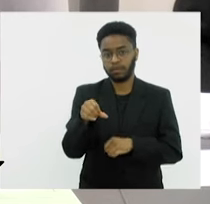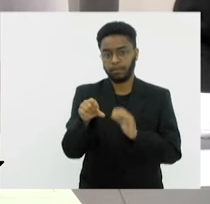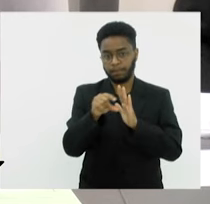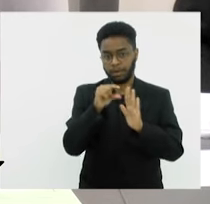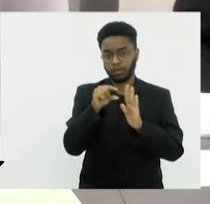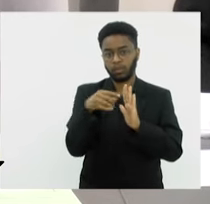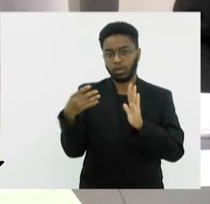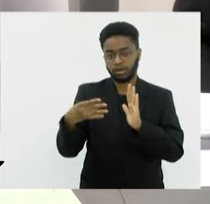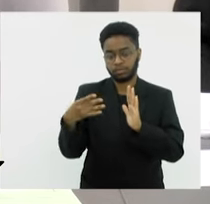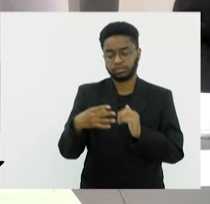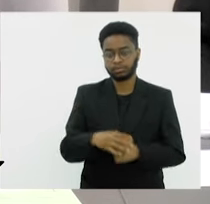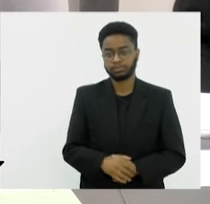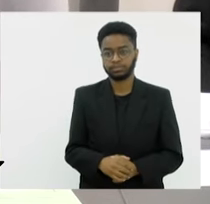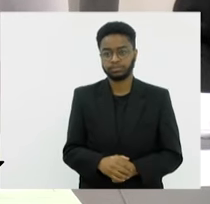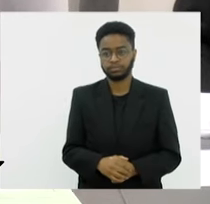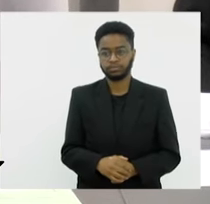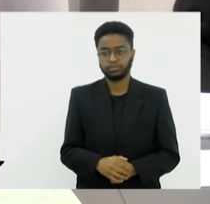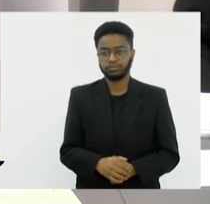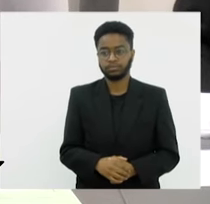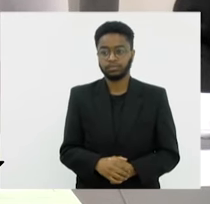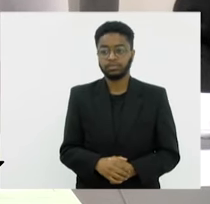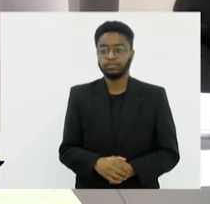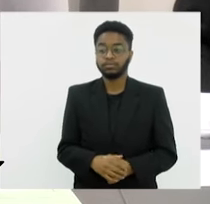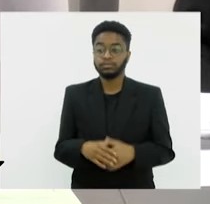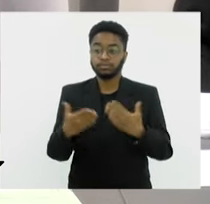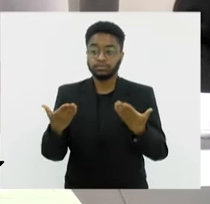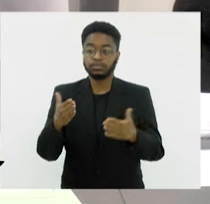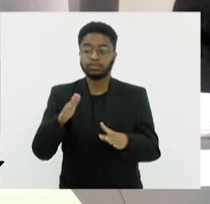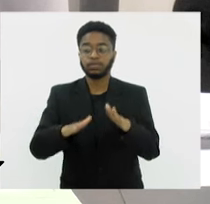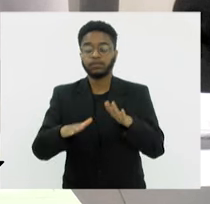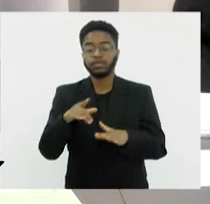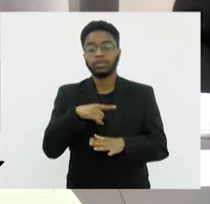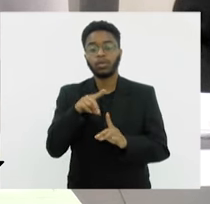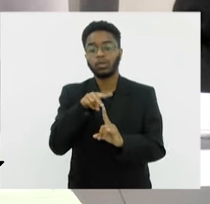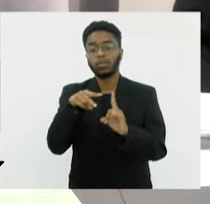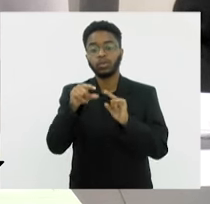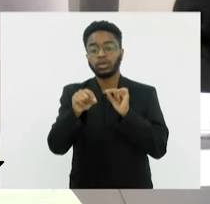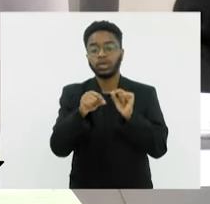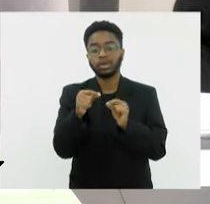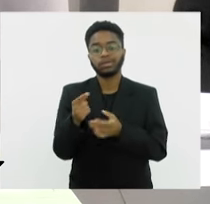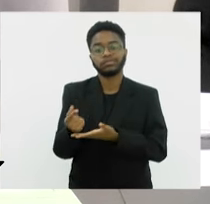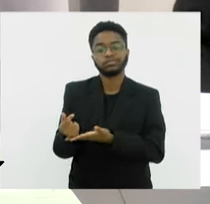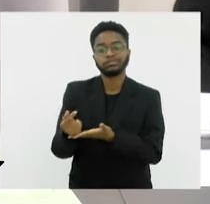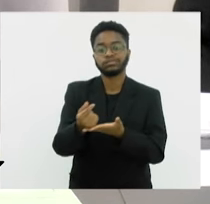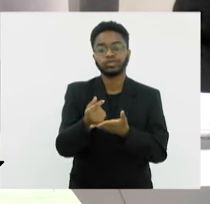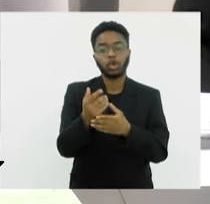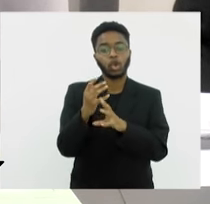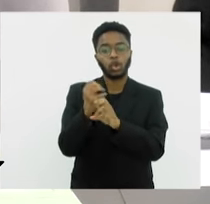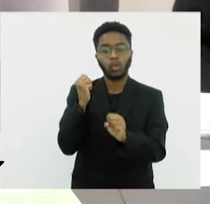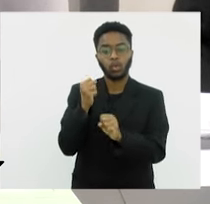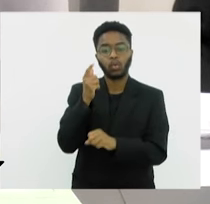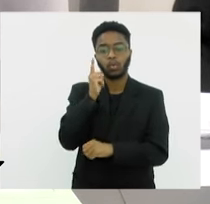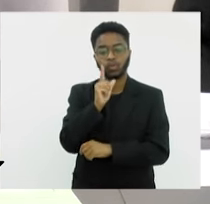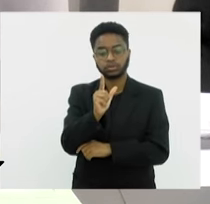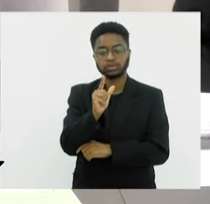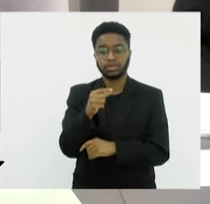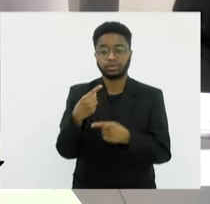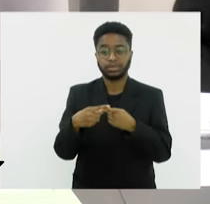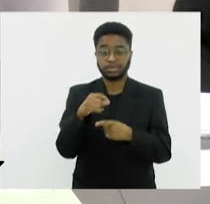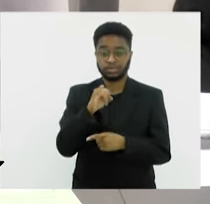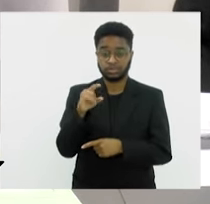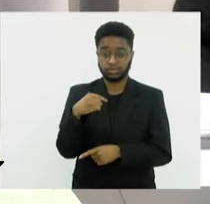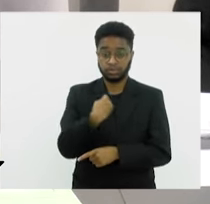199, parágrafo 4º. Talvez não seja uma questão de interpretação dessa questão da lucratividade, de auferir lucro. Se considerarmos